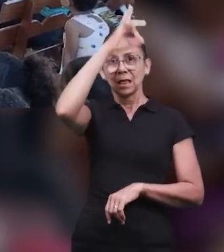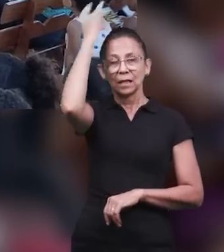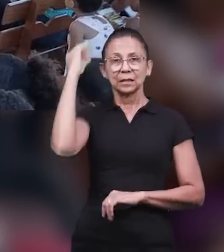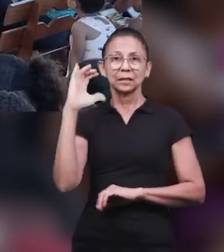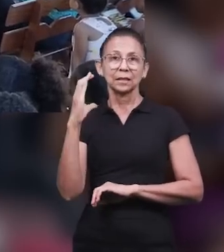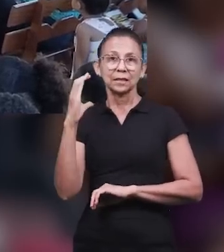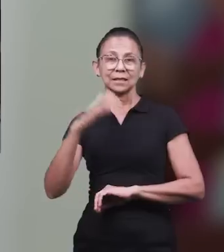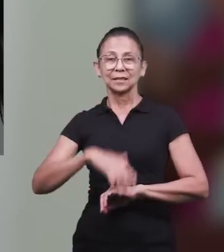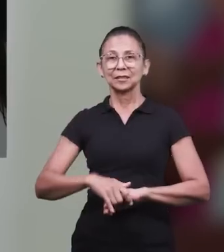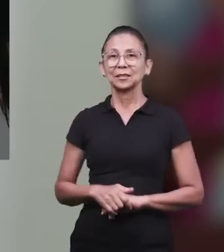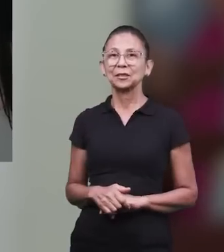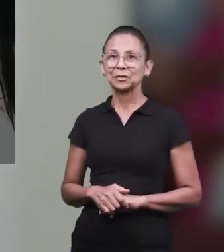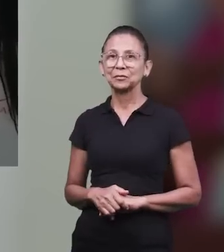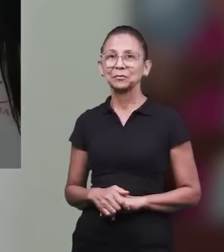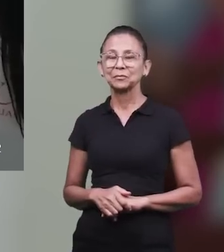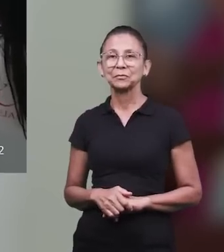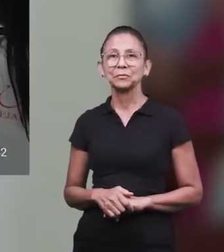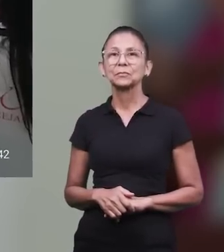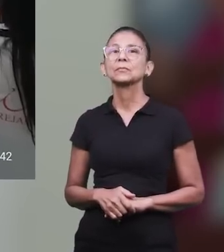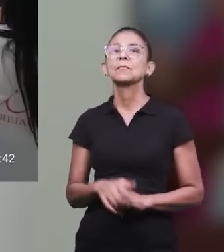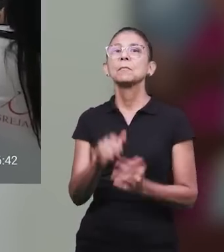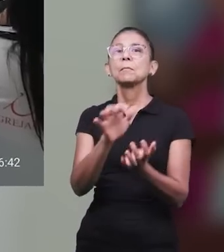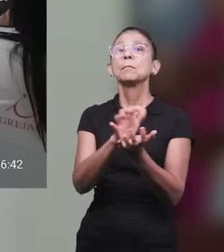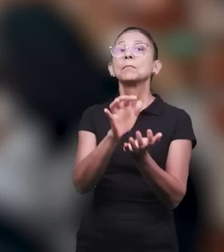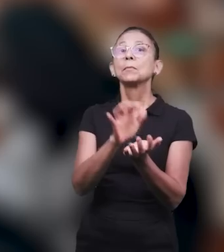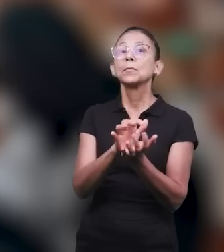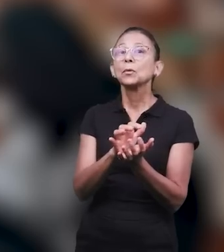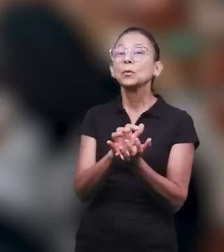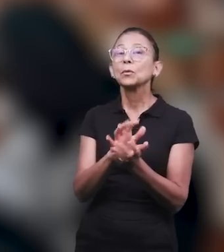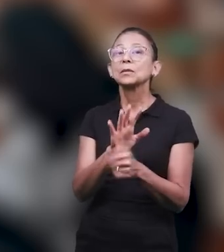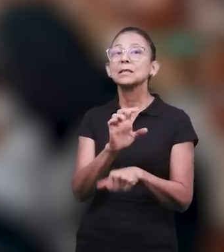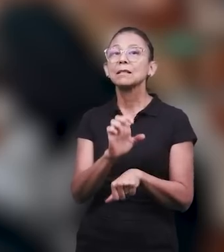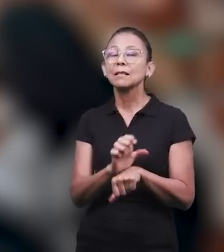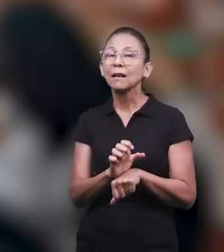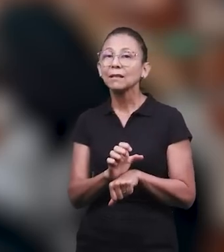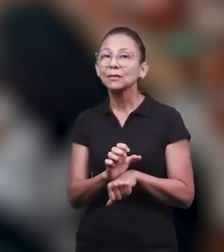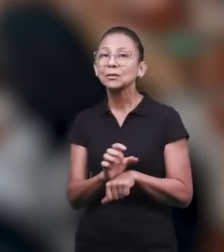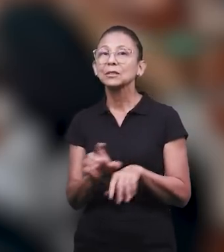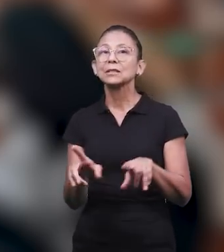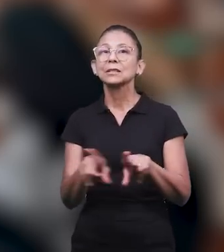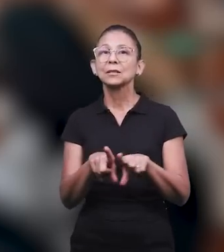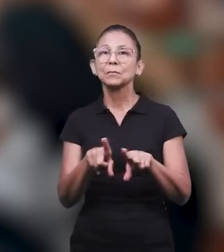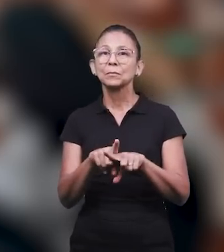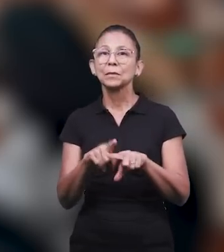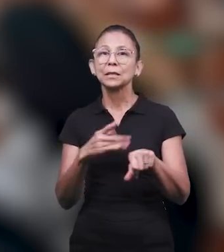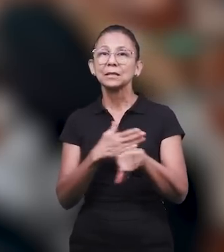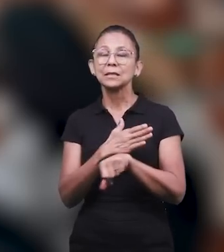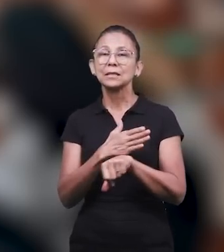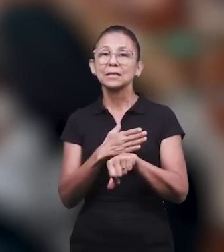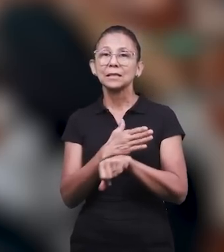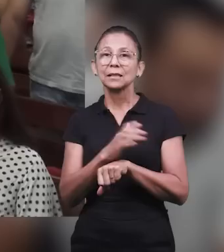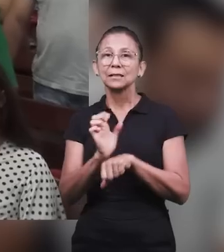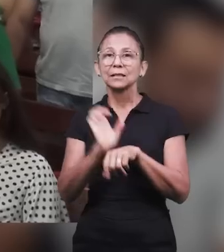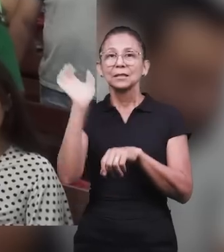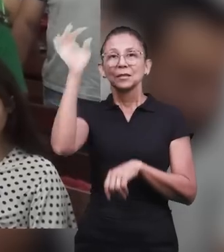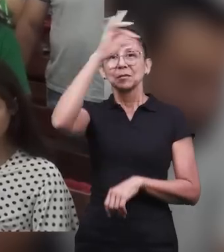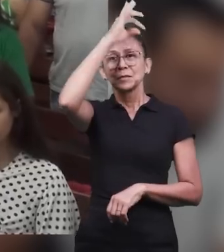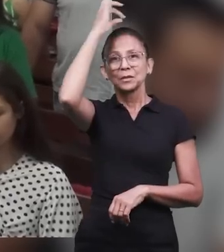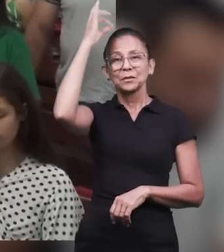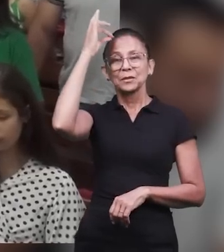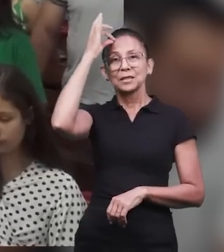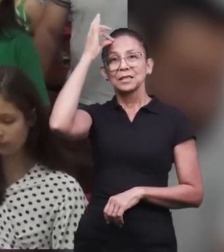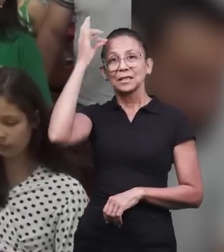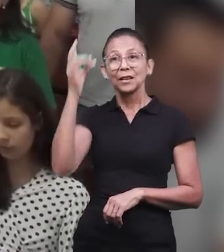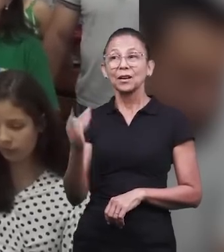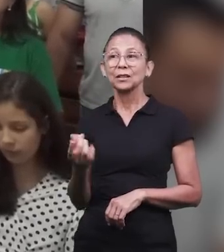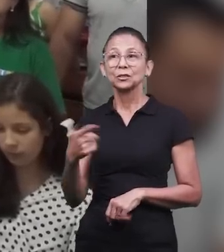Santo, em Carpina, Pernambuco, na Igreja de Guaraciba, na Serra, Espírito Santo, em